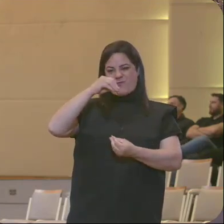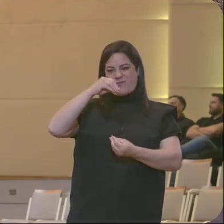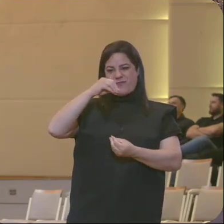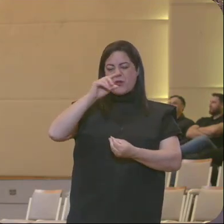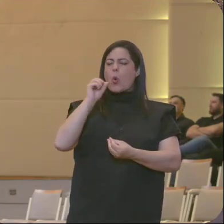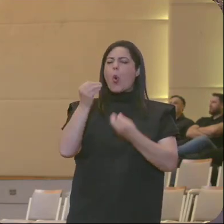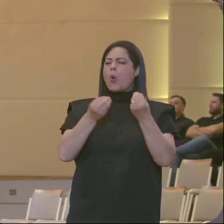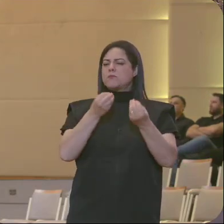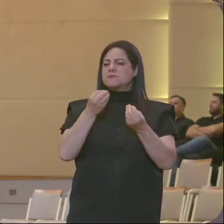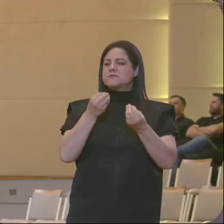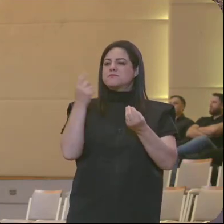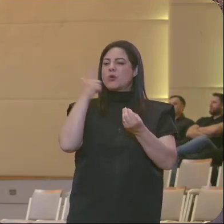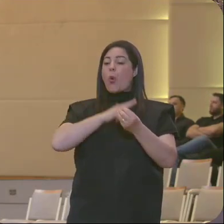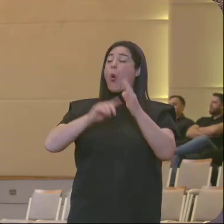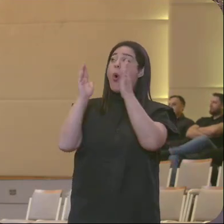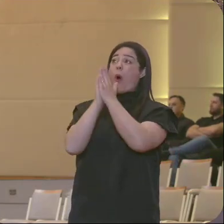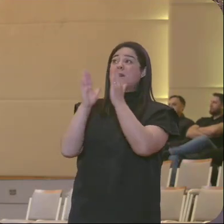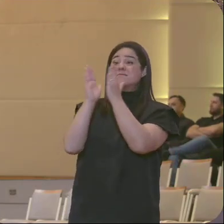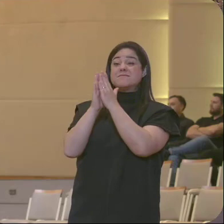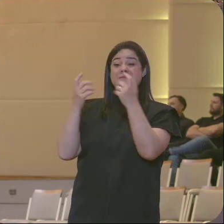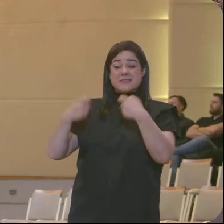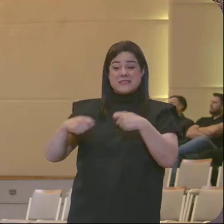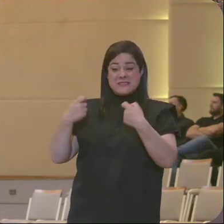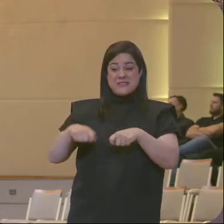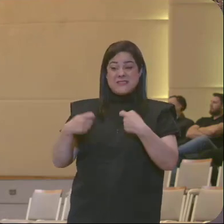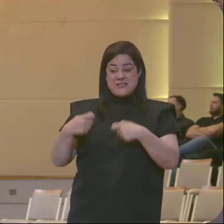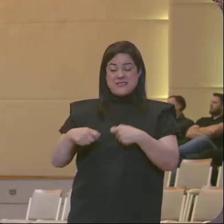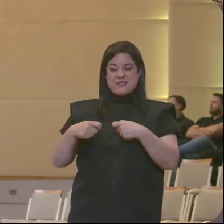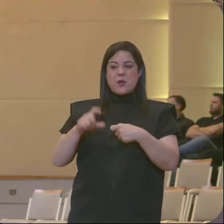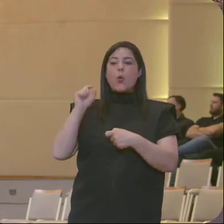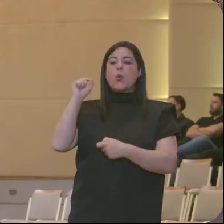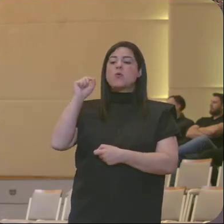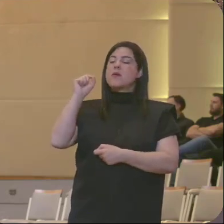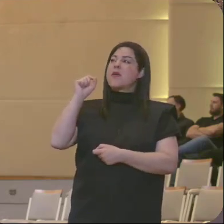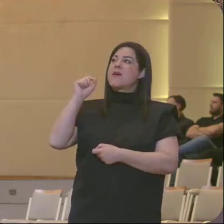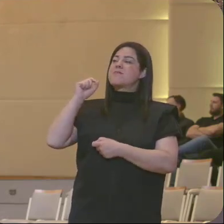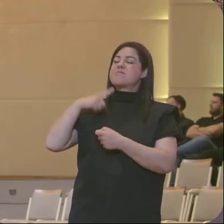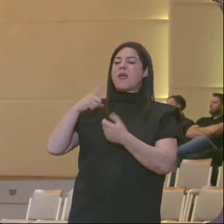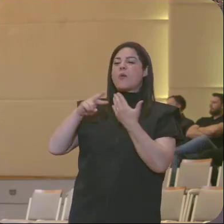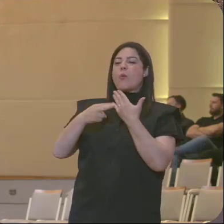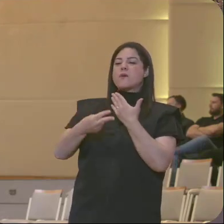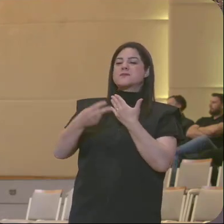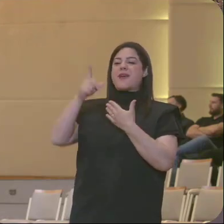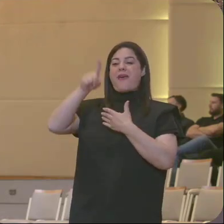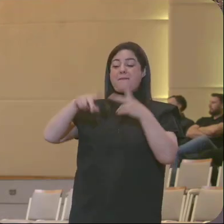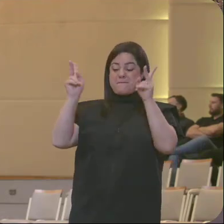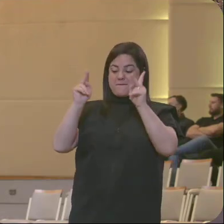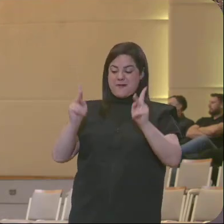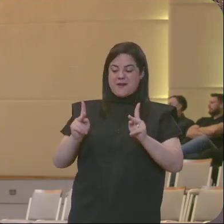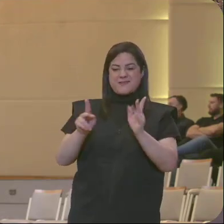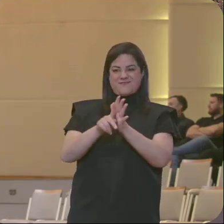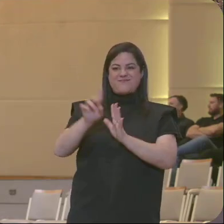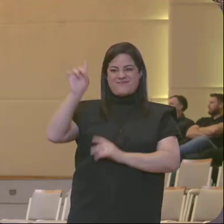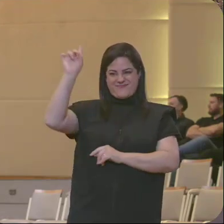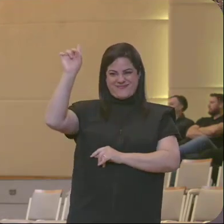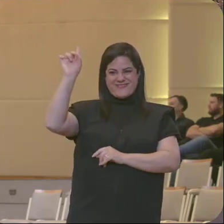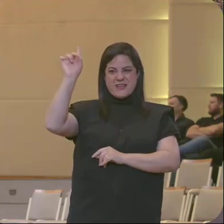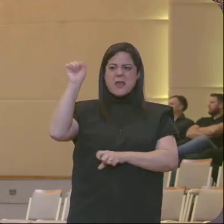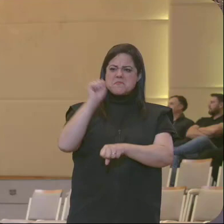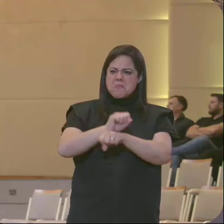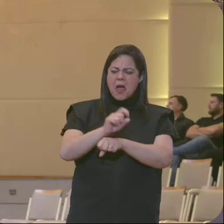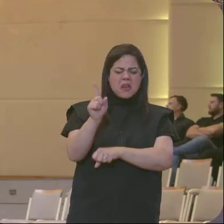oração. Eu preciso orar. Efeito, paz de Deus. Mas para por aí? Não. Para